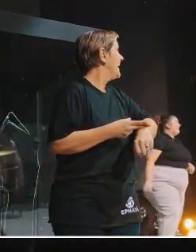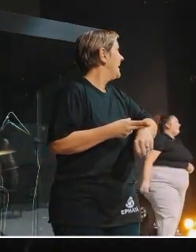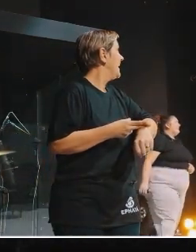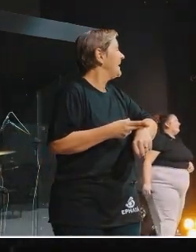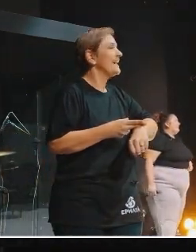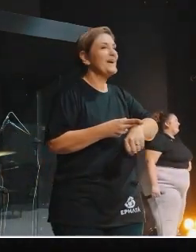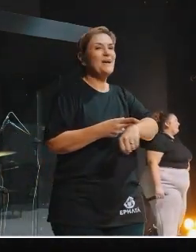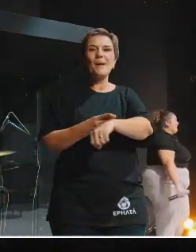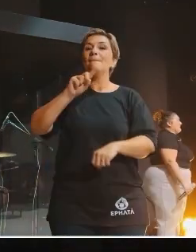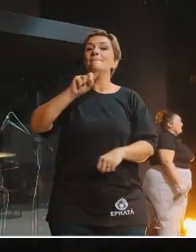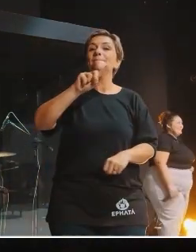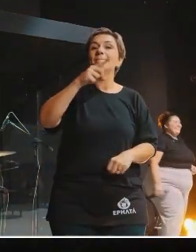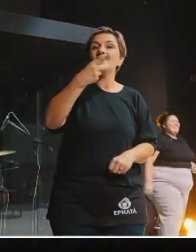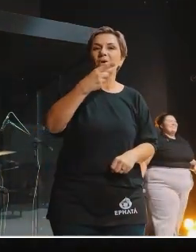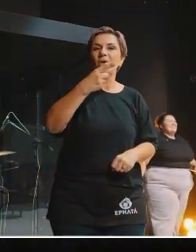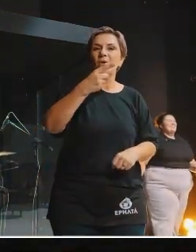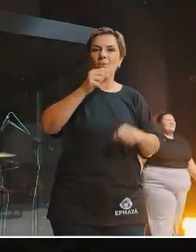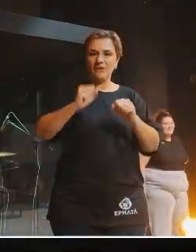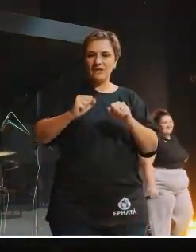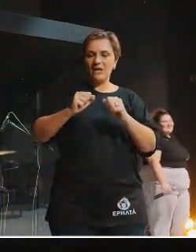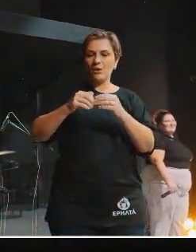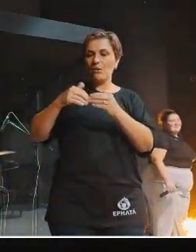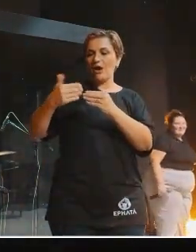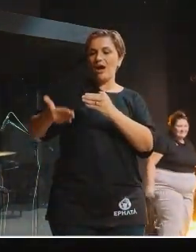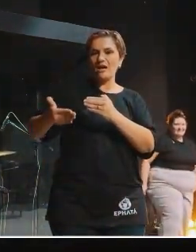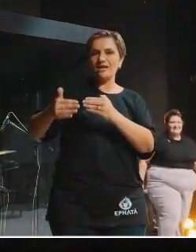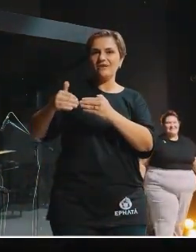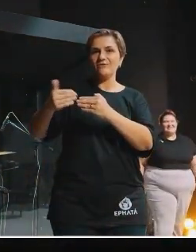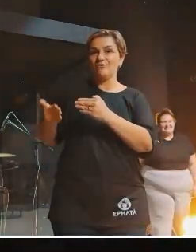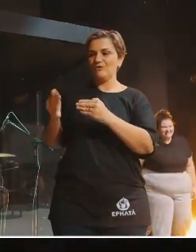Mil poderão cair ao seu lado,